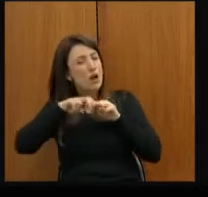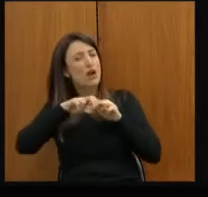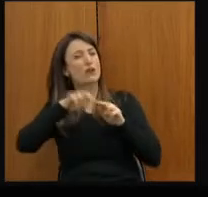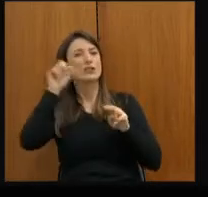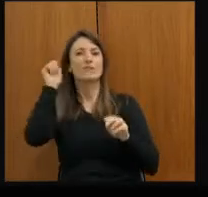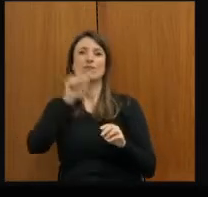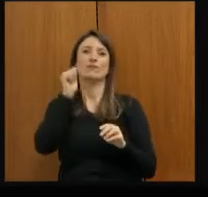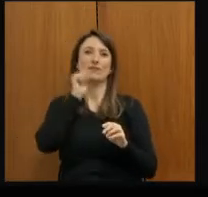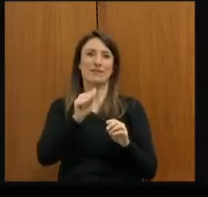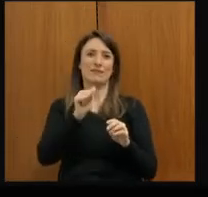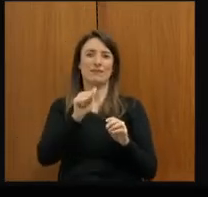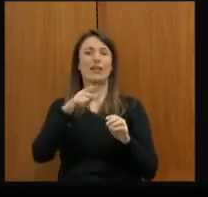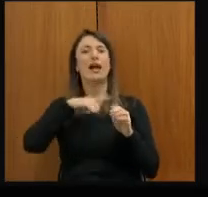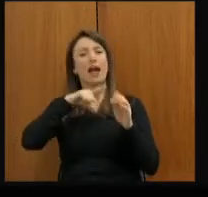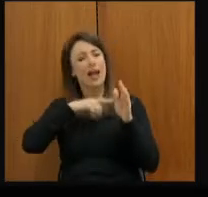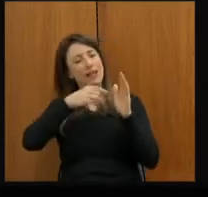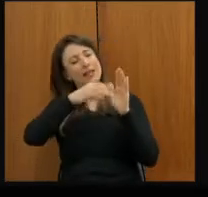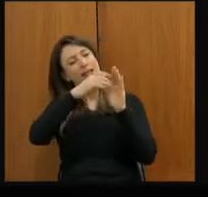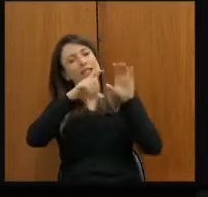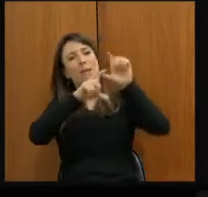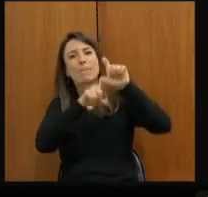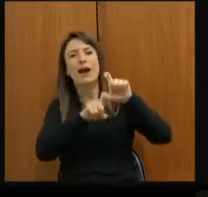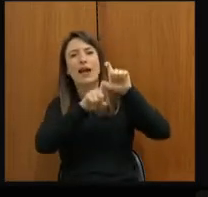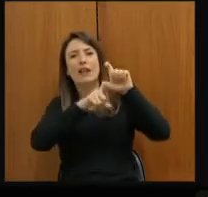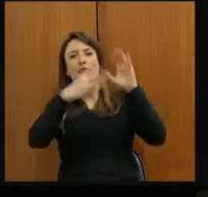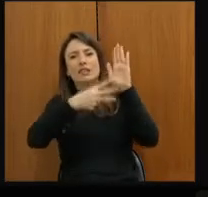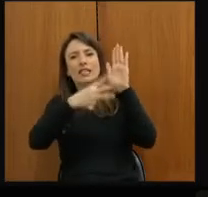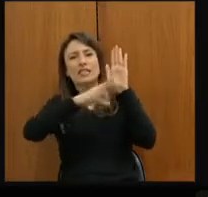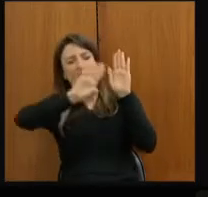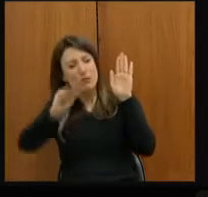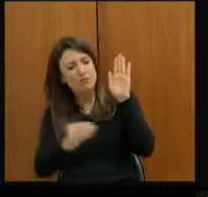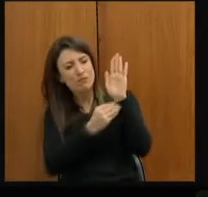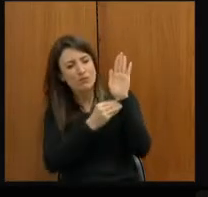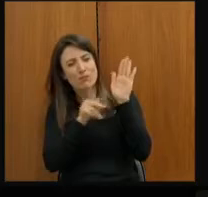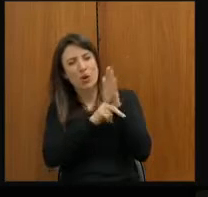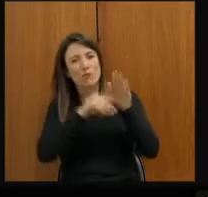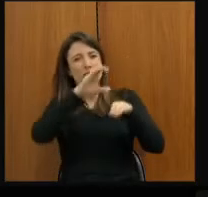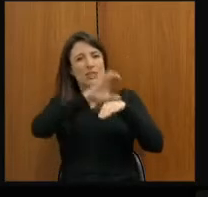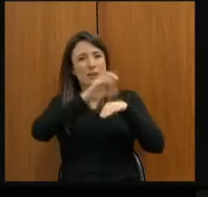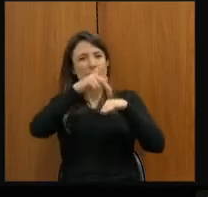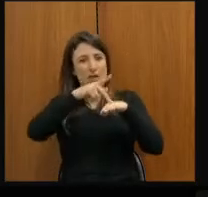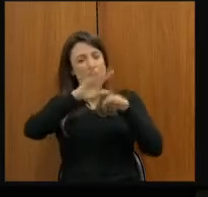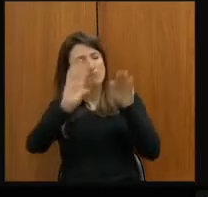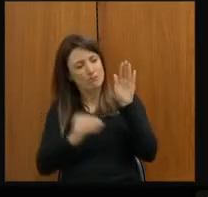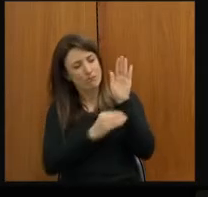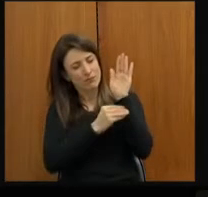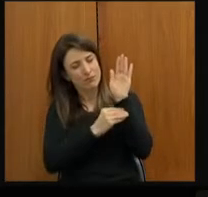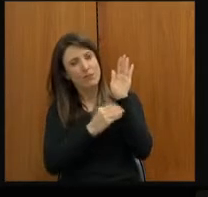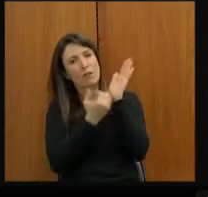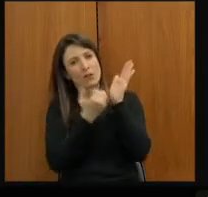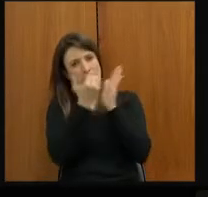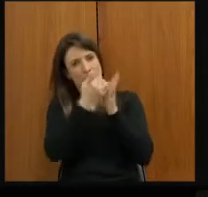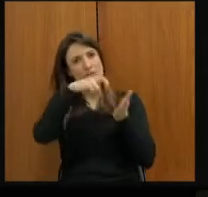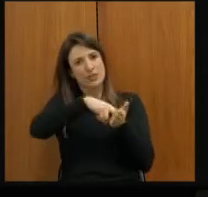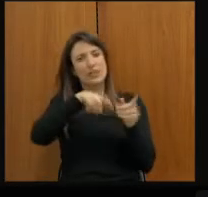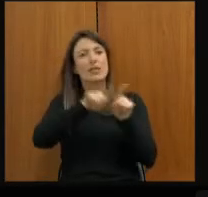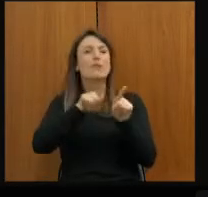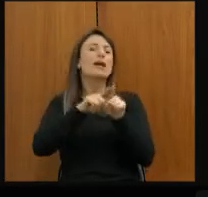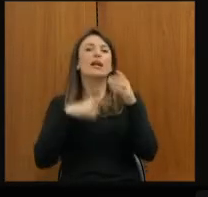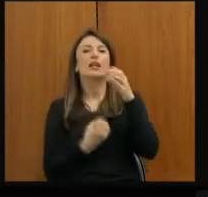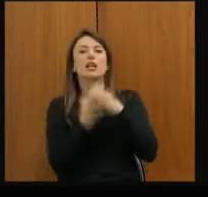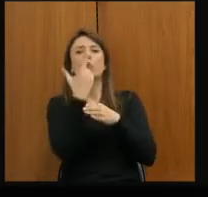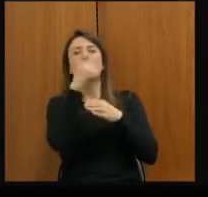incluindo o parágrafo terceiro do artigo 129 ao Código Penal e criou também o tipo penal da violência psicológica contra a